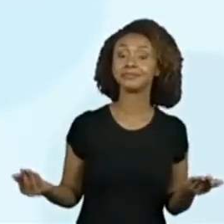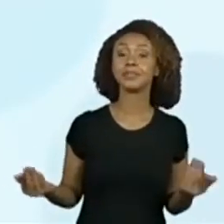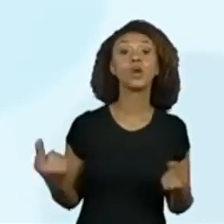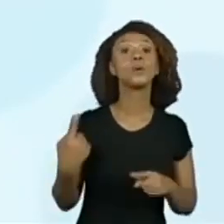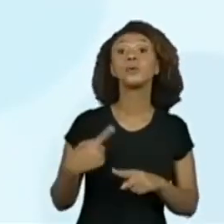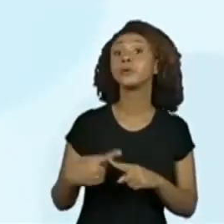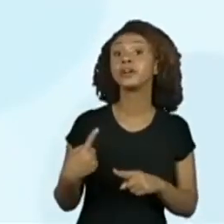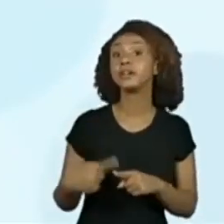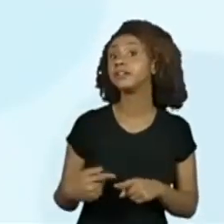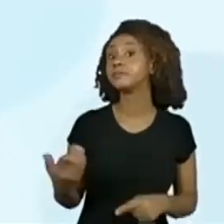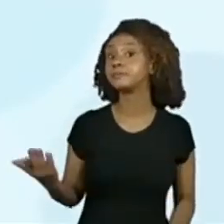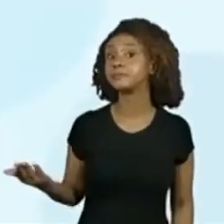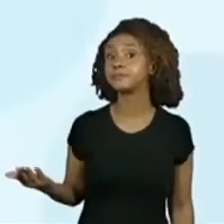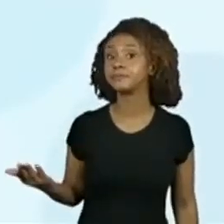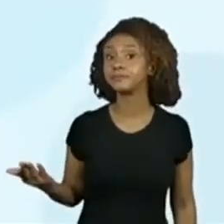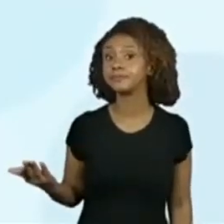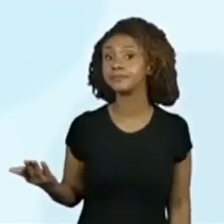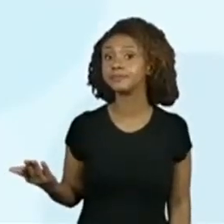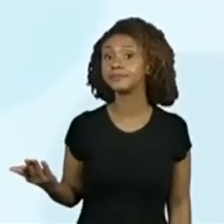por